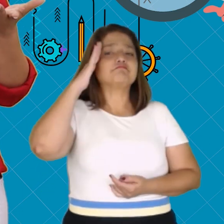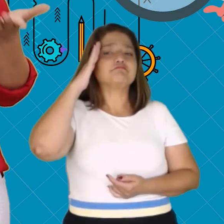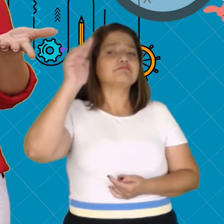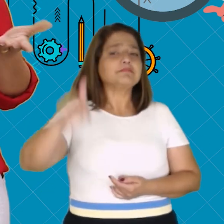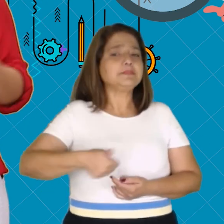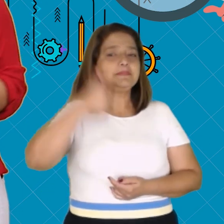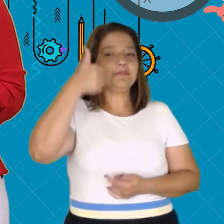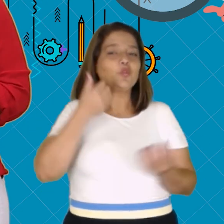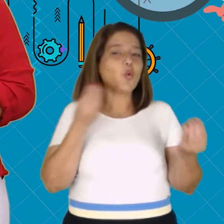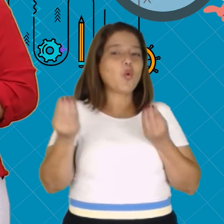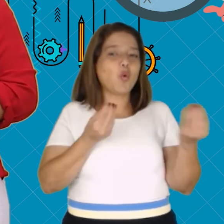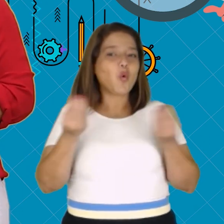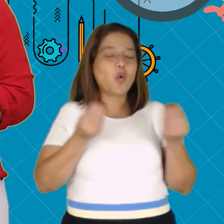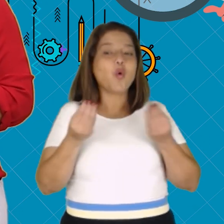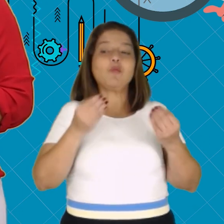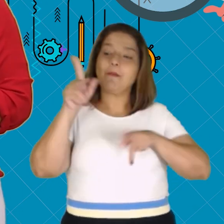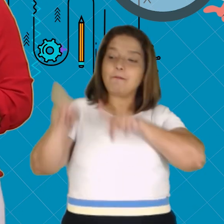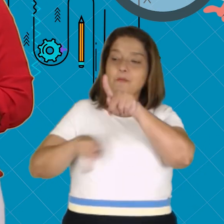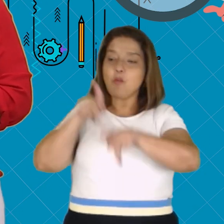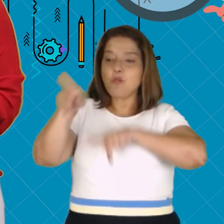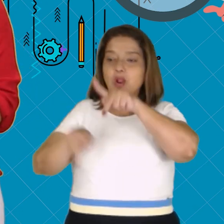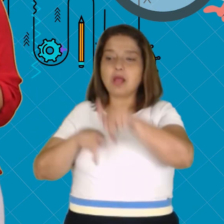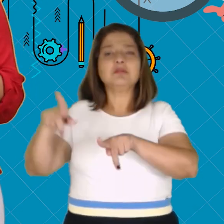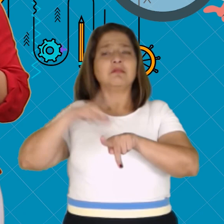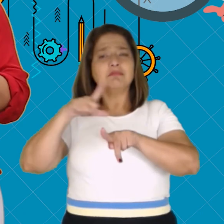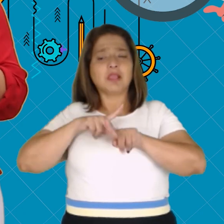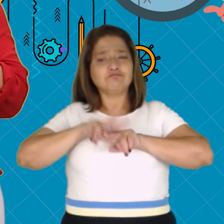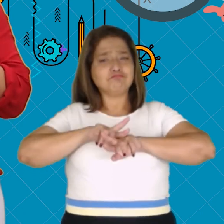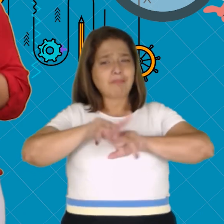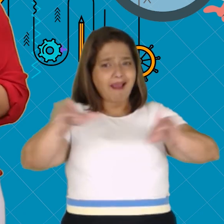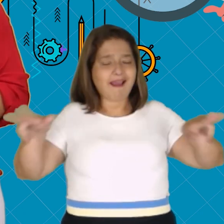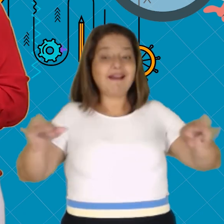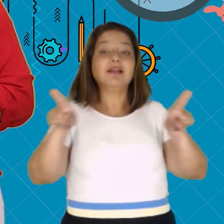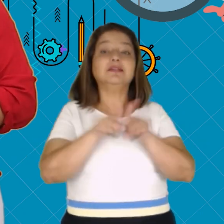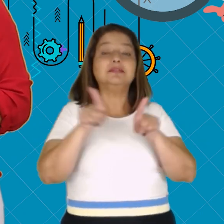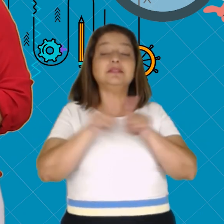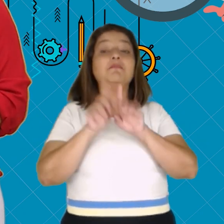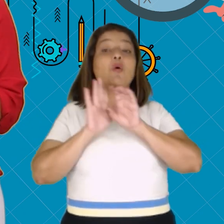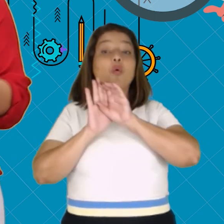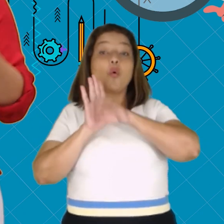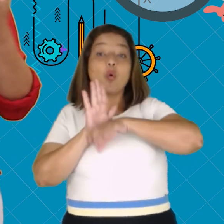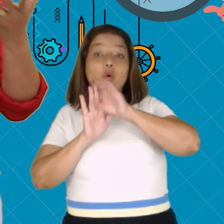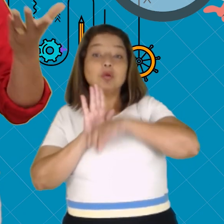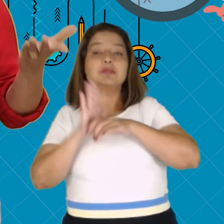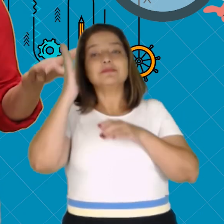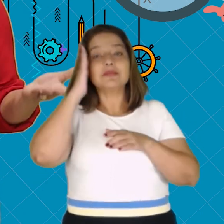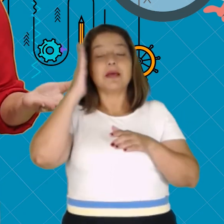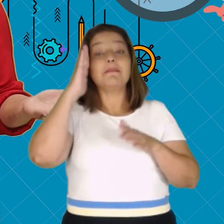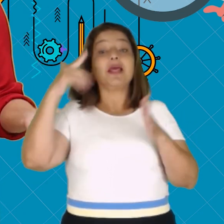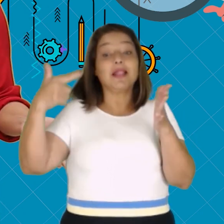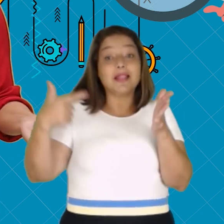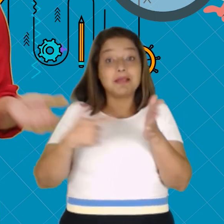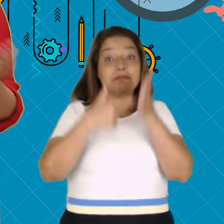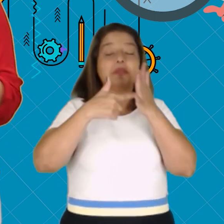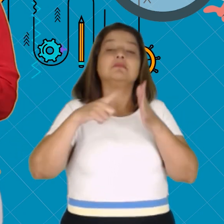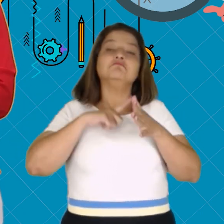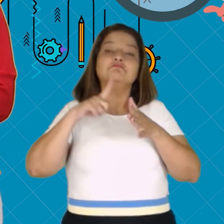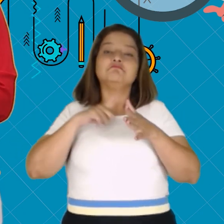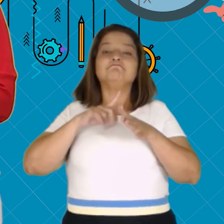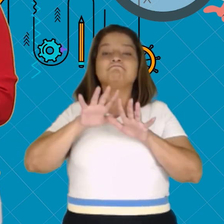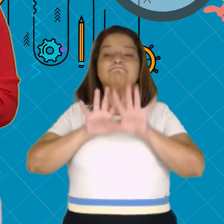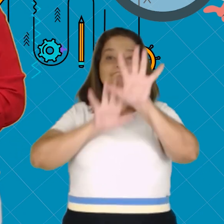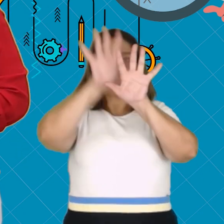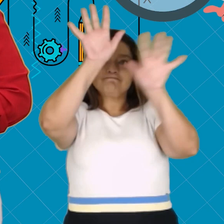para entender um pouco mais sobre a formação populacional brasileira e os conceitos de limites